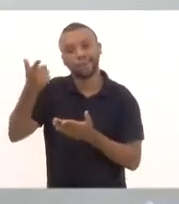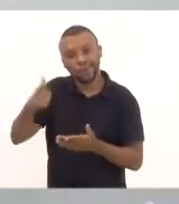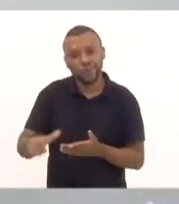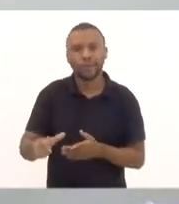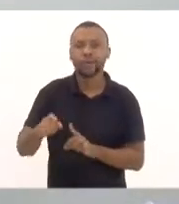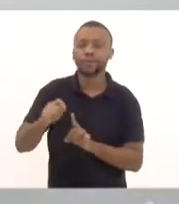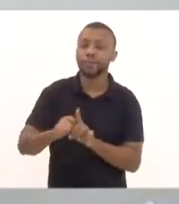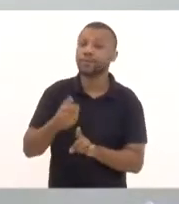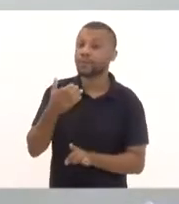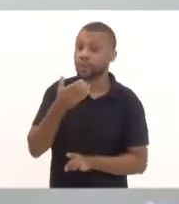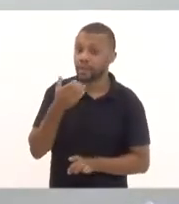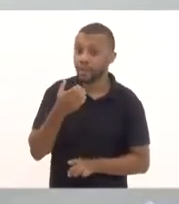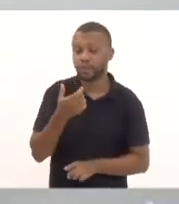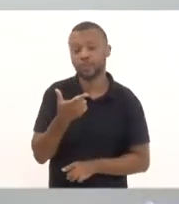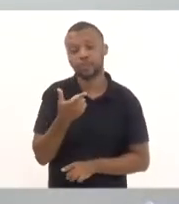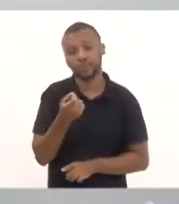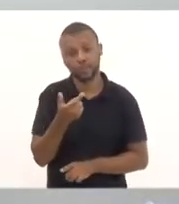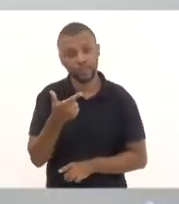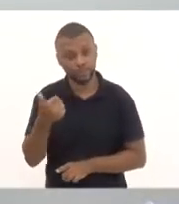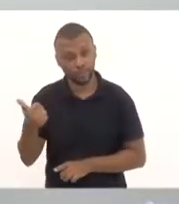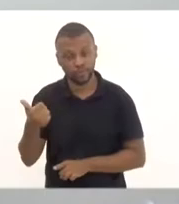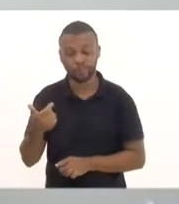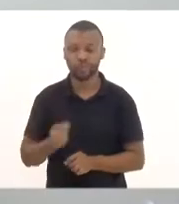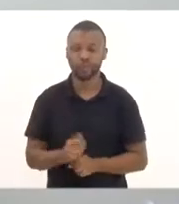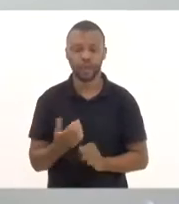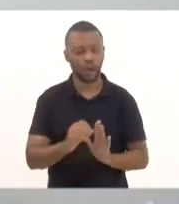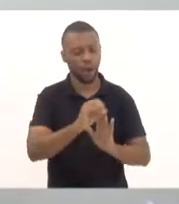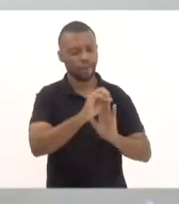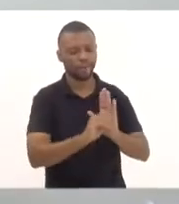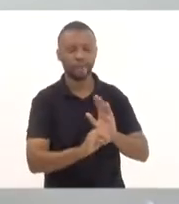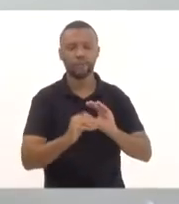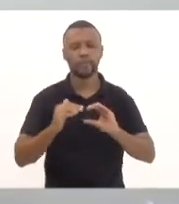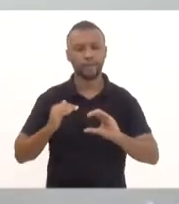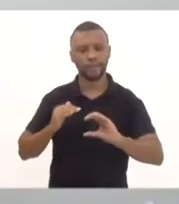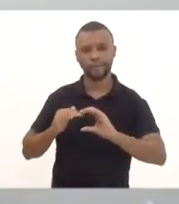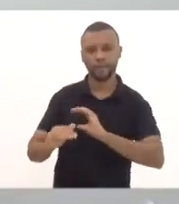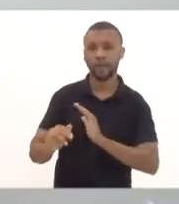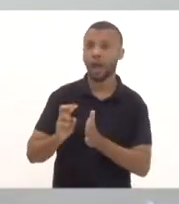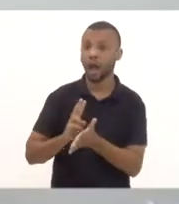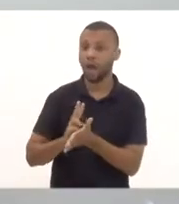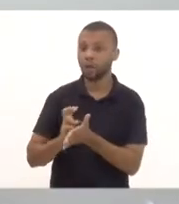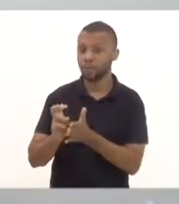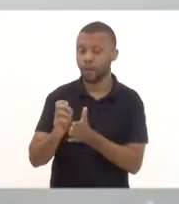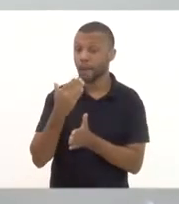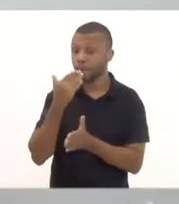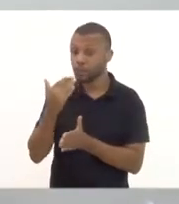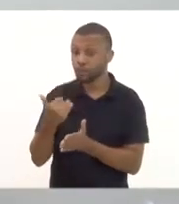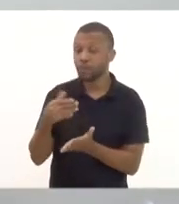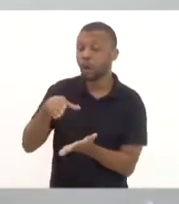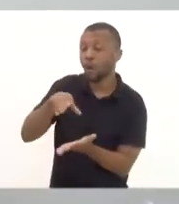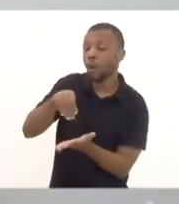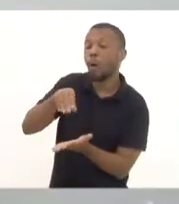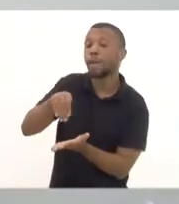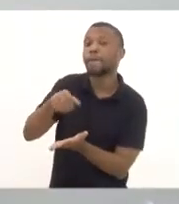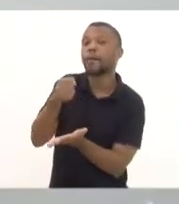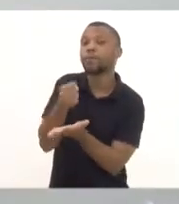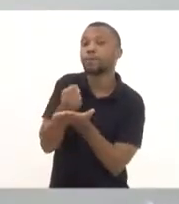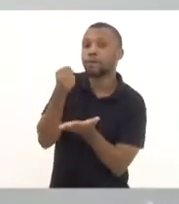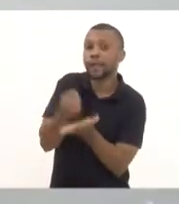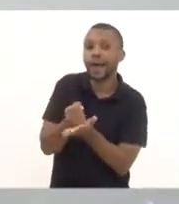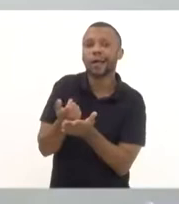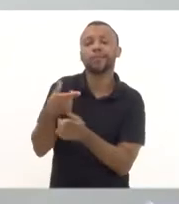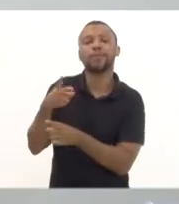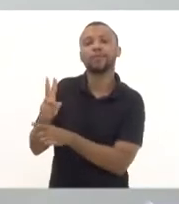envio de ofício a SuperVia pedindo que encaminhe cópia do contrato de